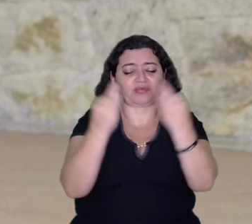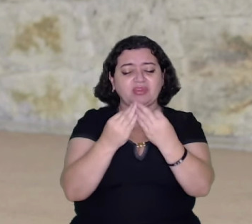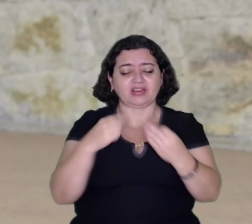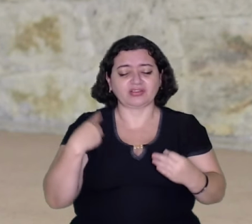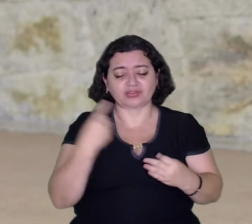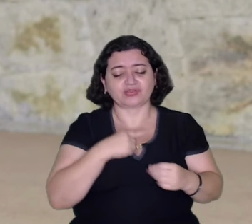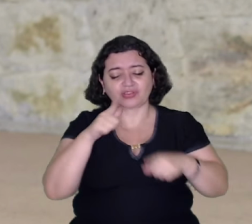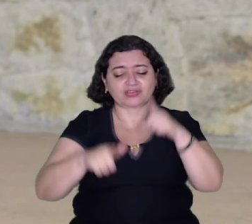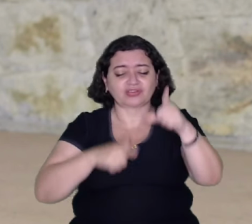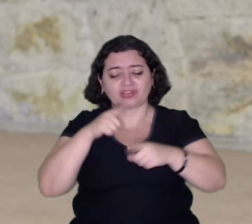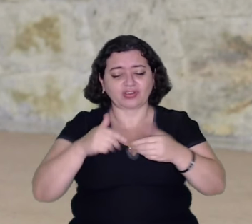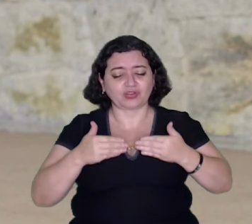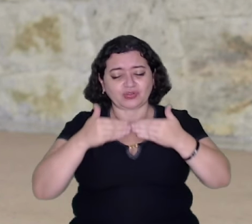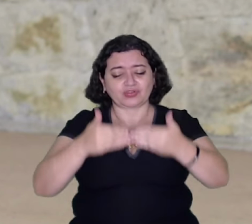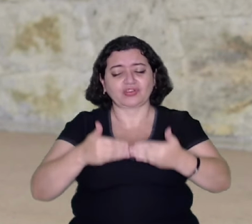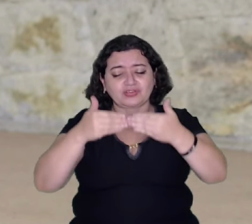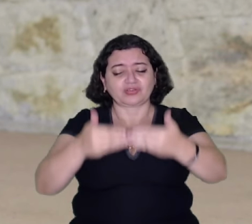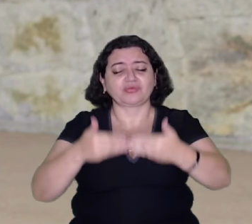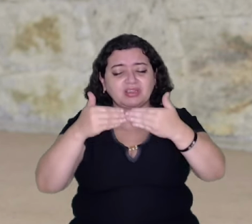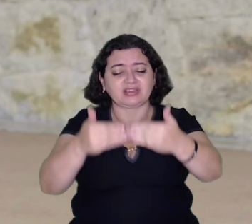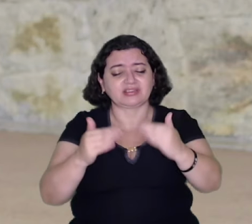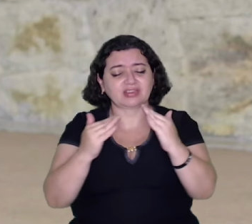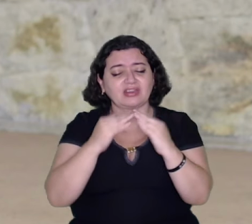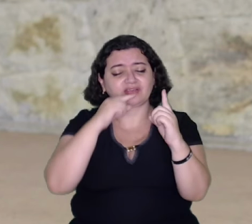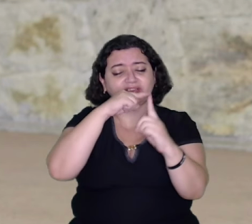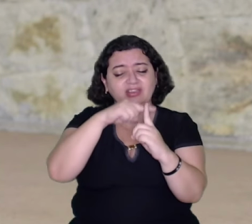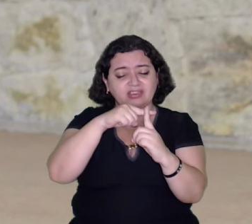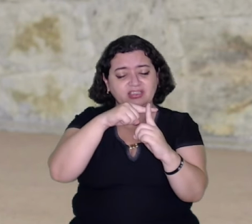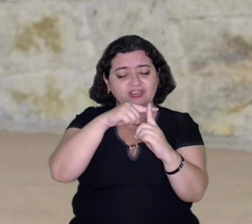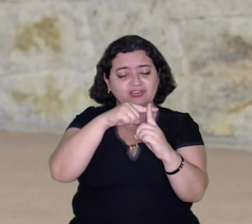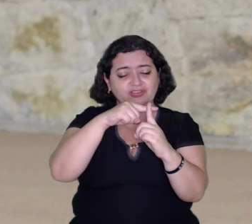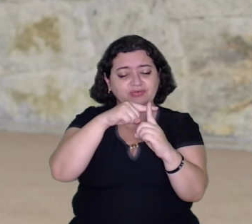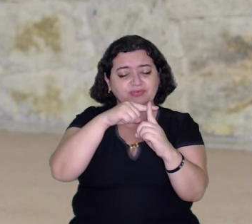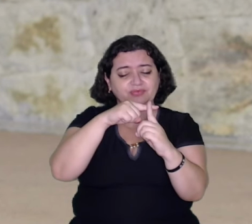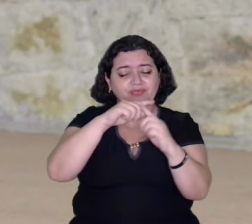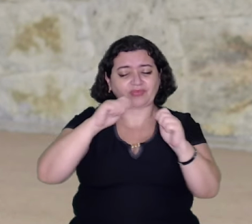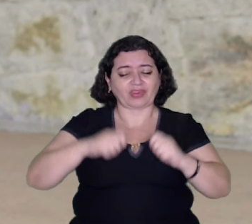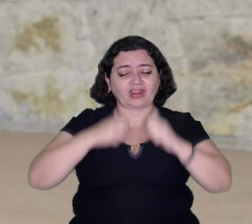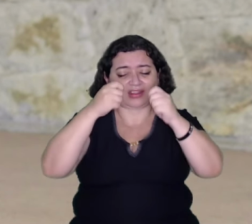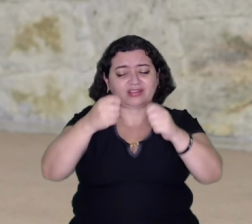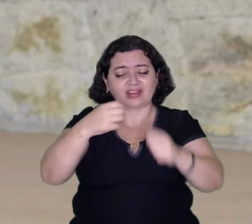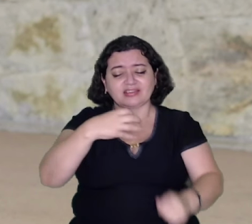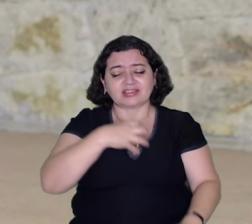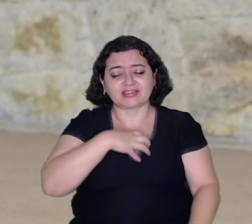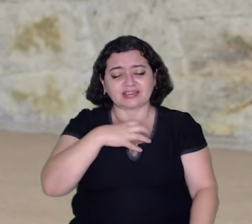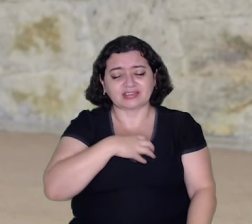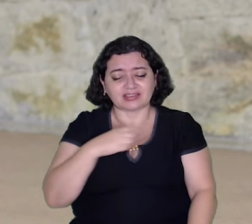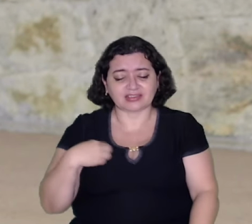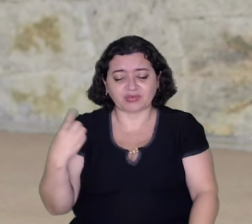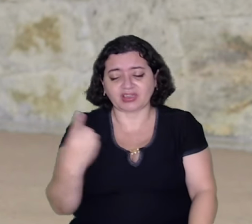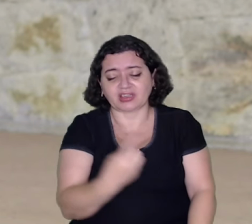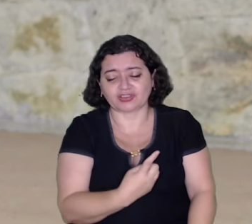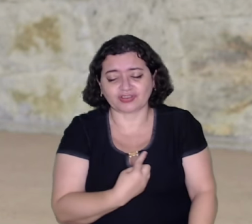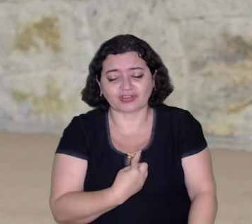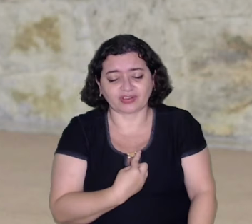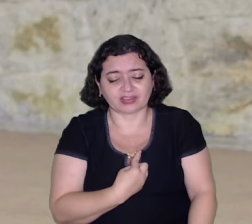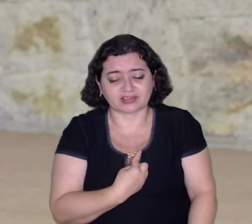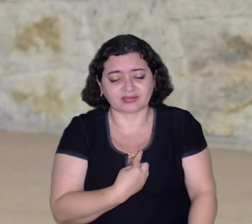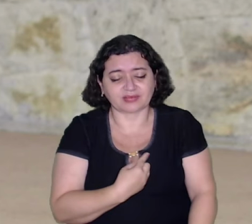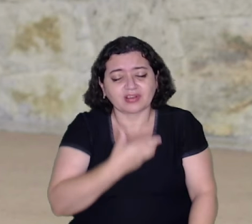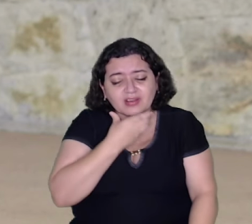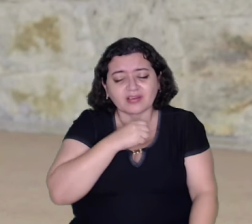nos nossos ministérios, ó Pai, na igreja, Senhor. Dá essa sensibilidade a nós, ó Pai.